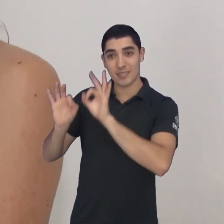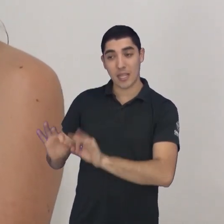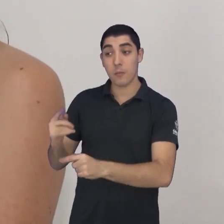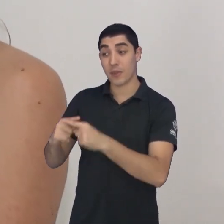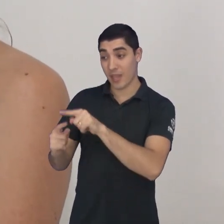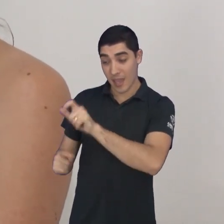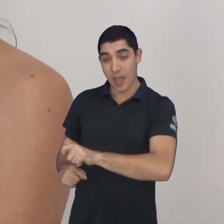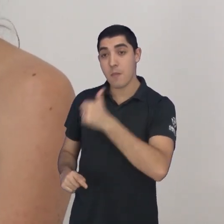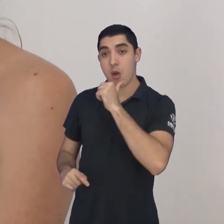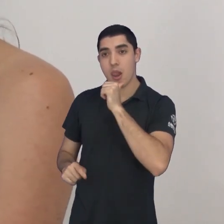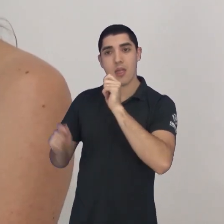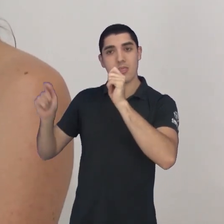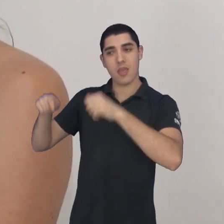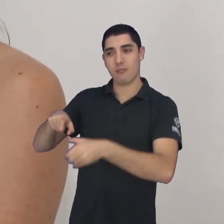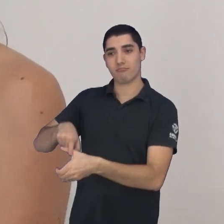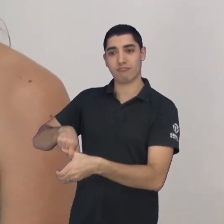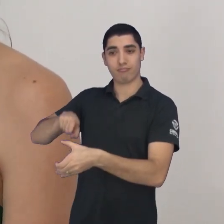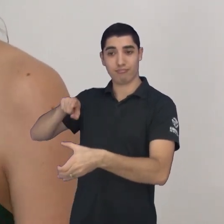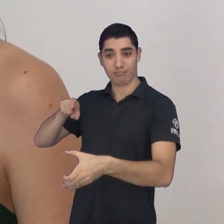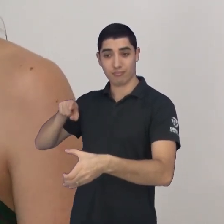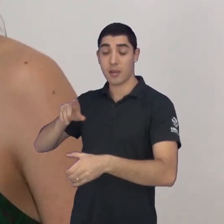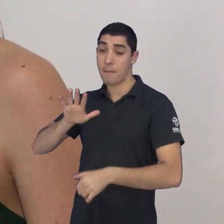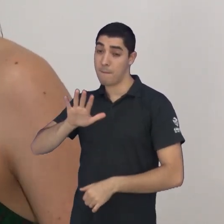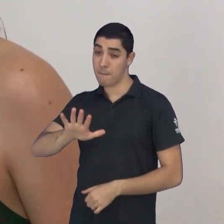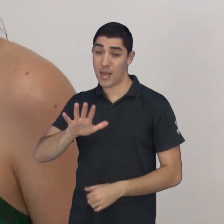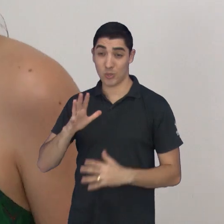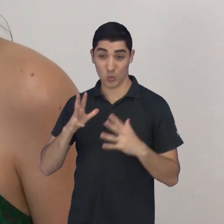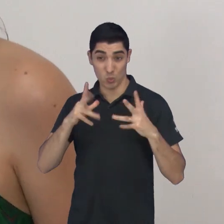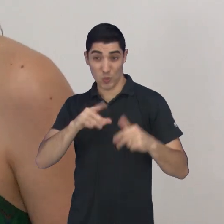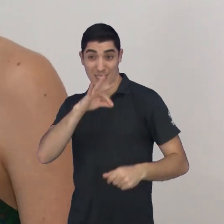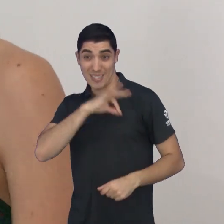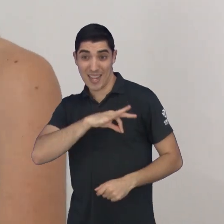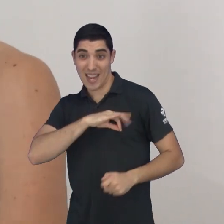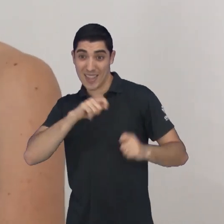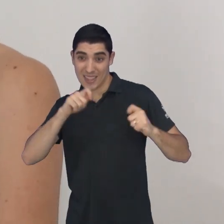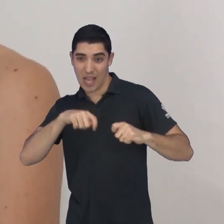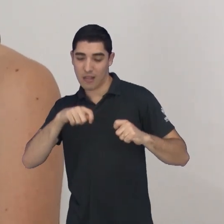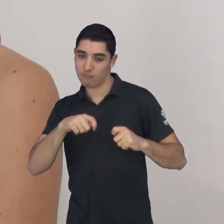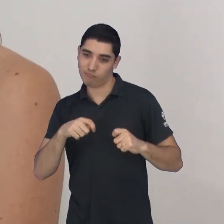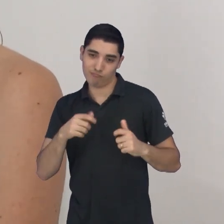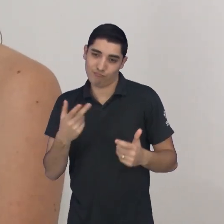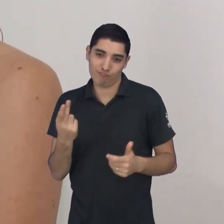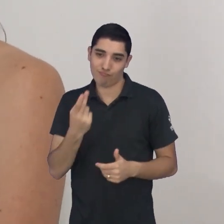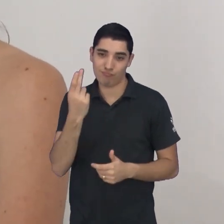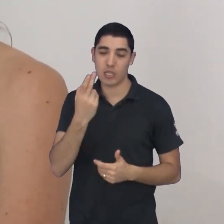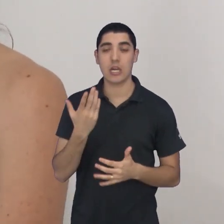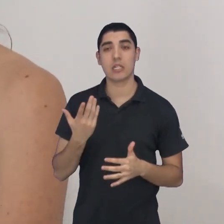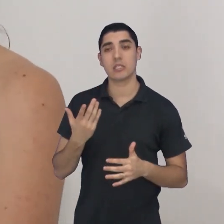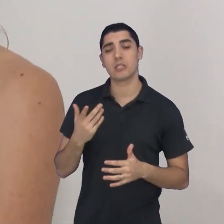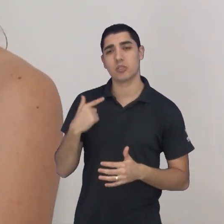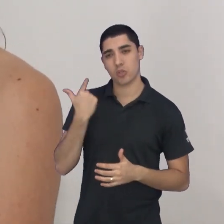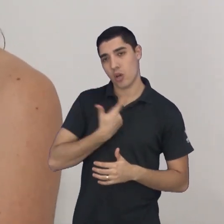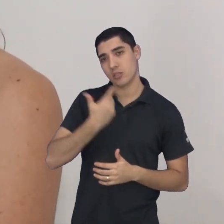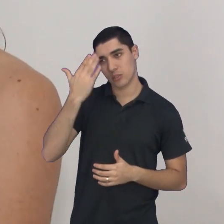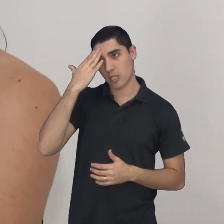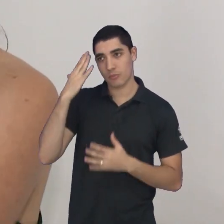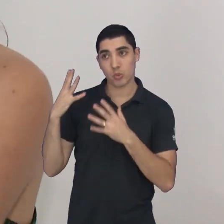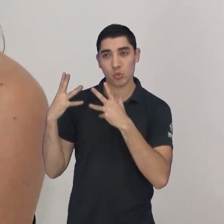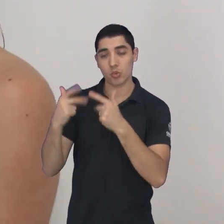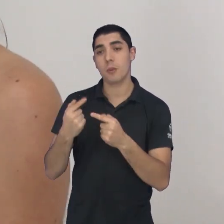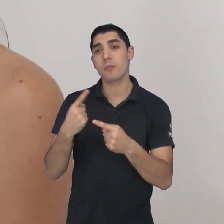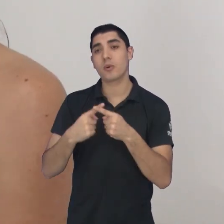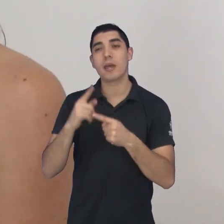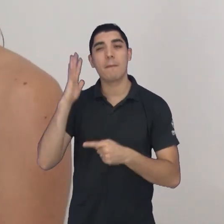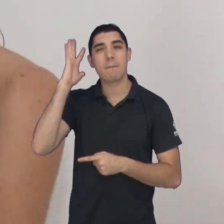autonomia, né? Mas a gente sabe que nem todo salário dá para isso. O que é interessante a gente pensar é que às vezes a gente acha que é um trabalho